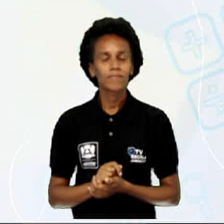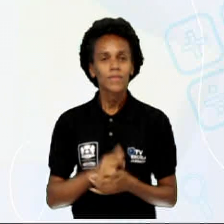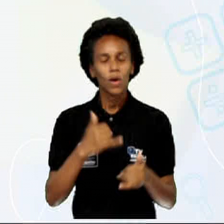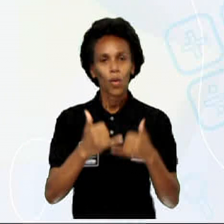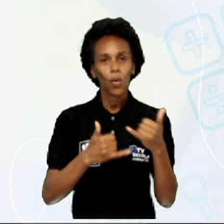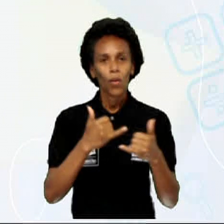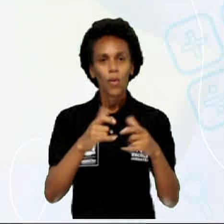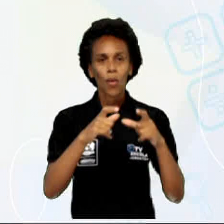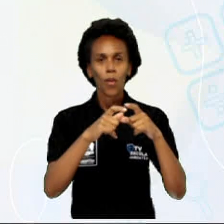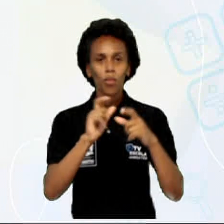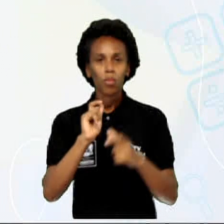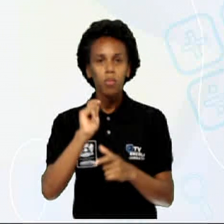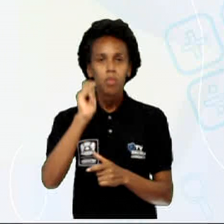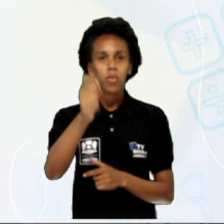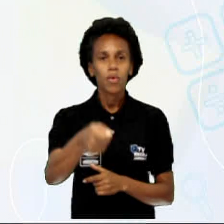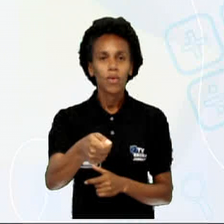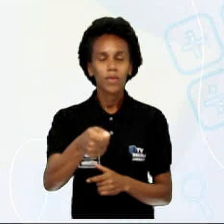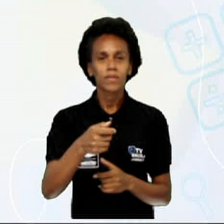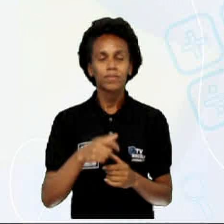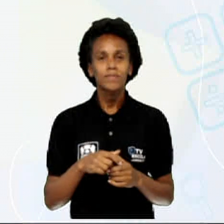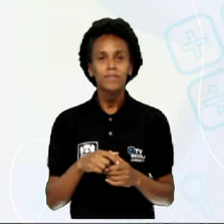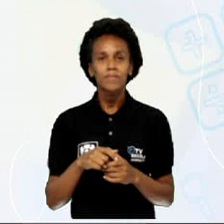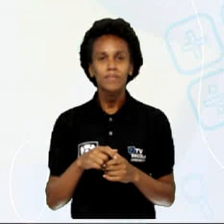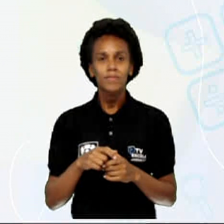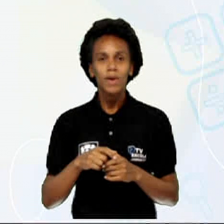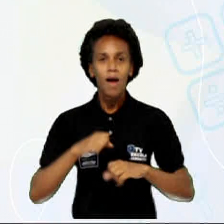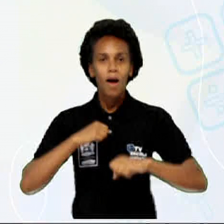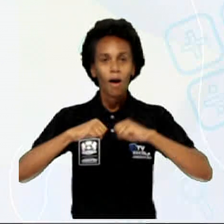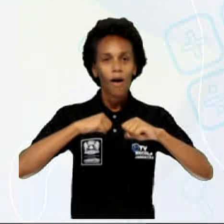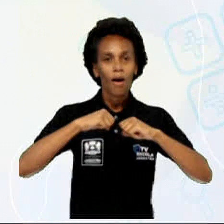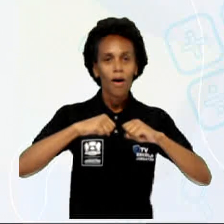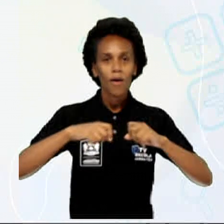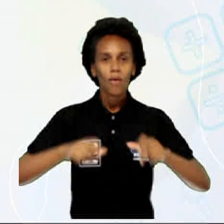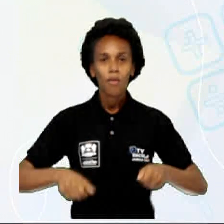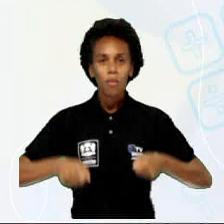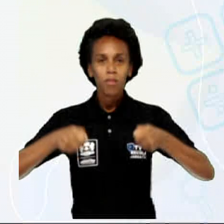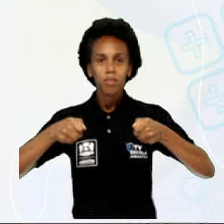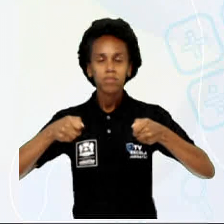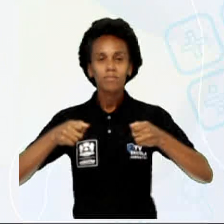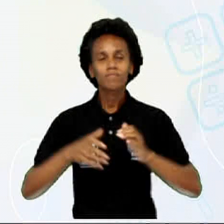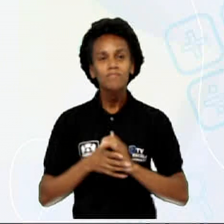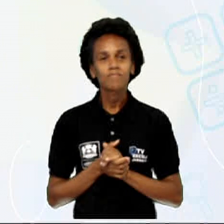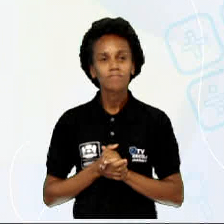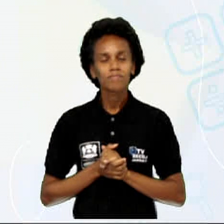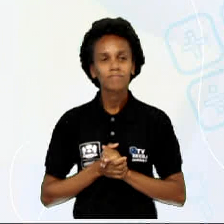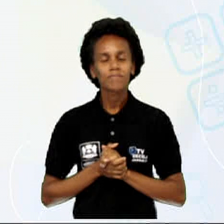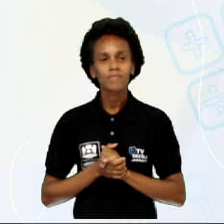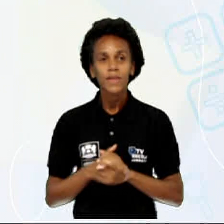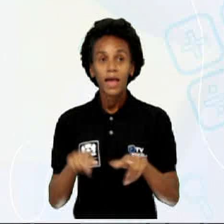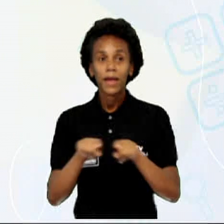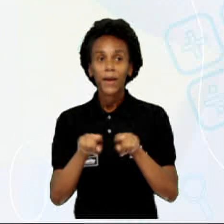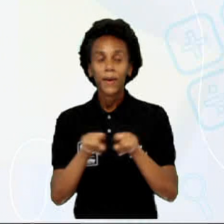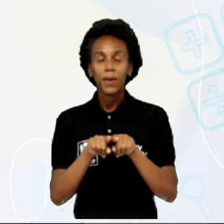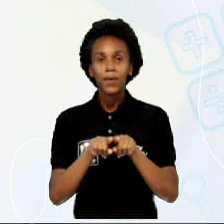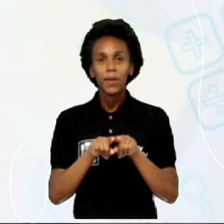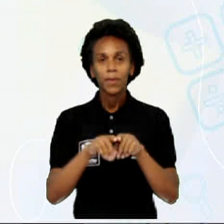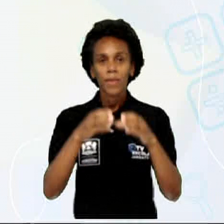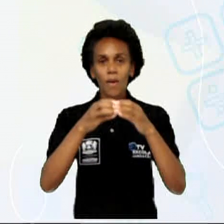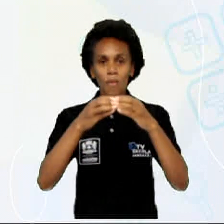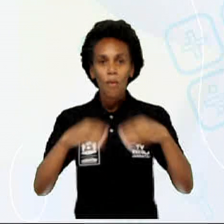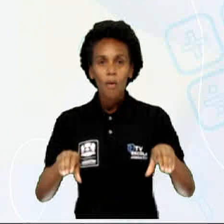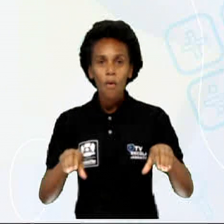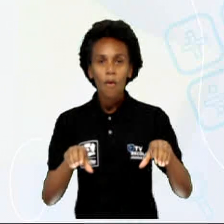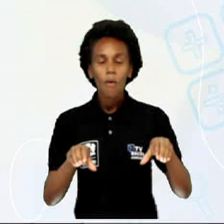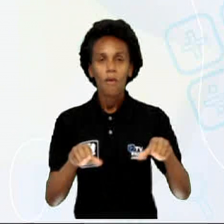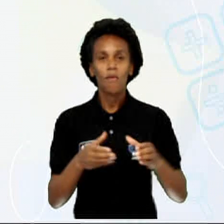argola, a corrida do saco, tem a corrida do ovo e tem tantas brincadeiras legais,